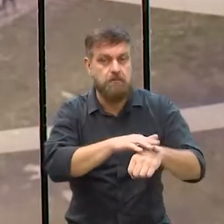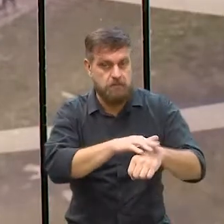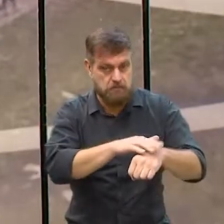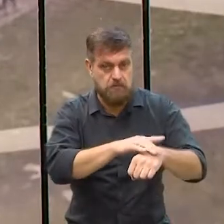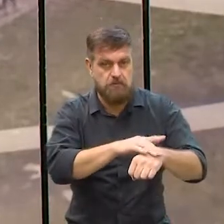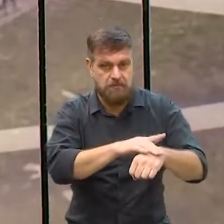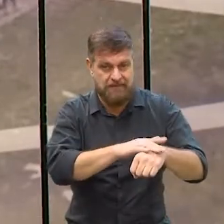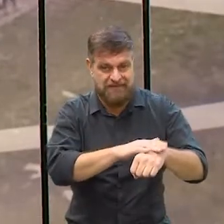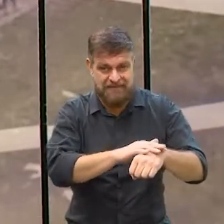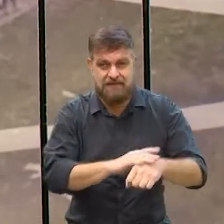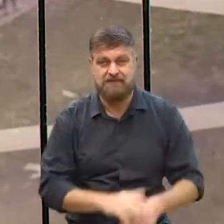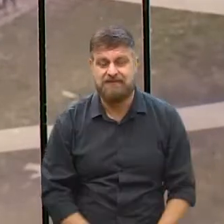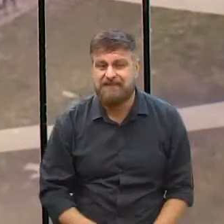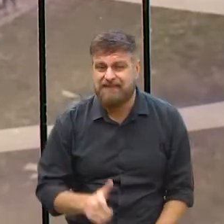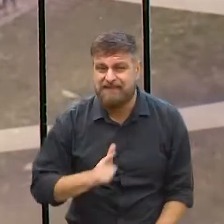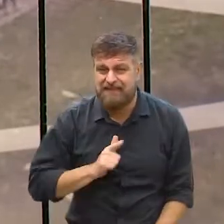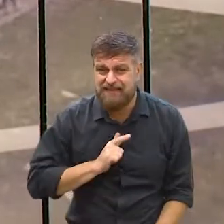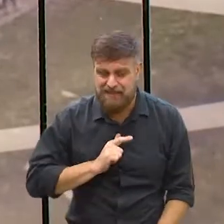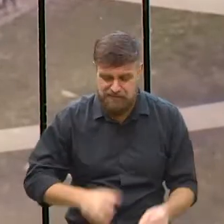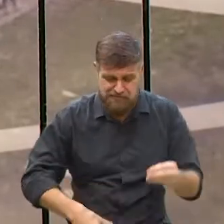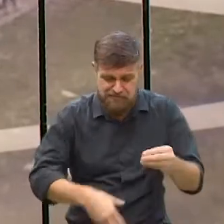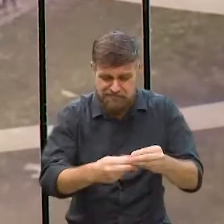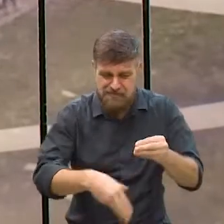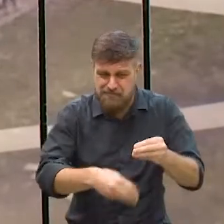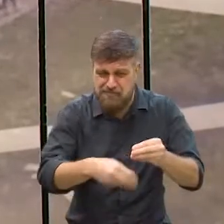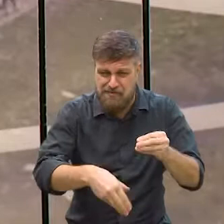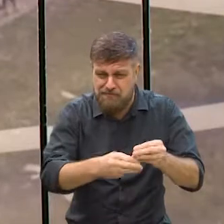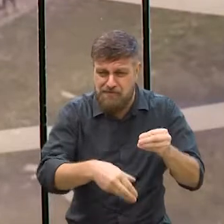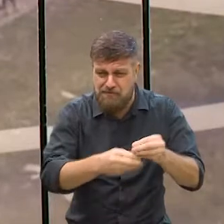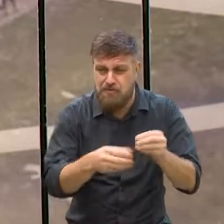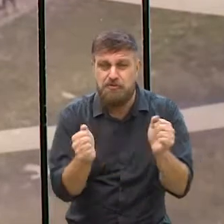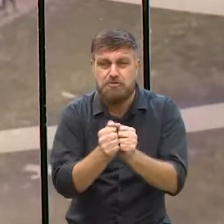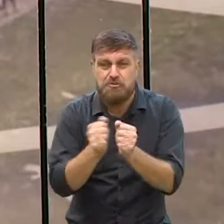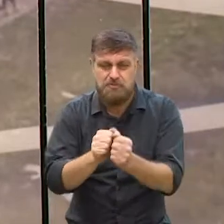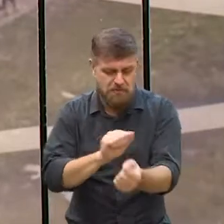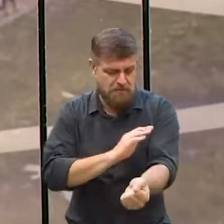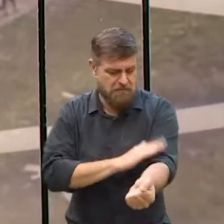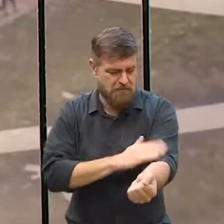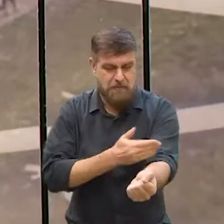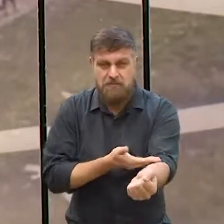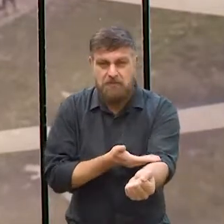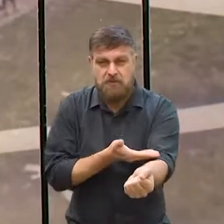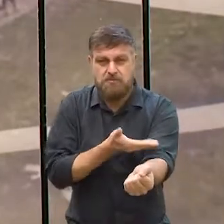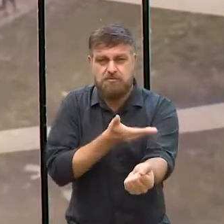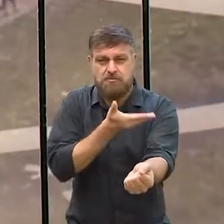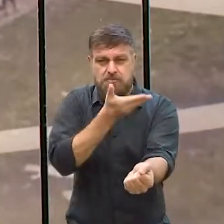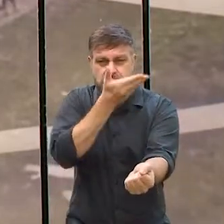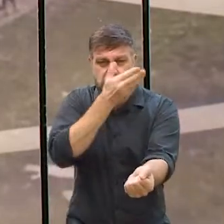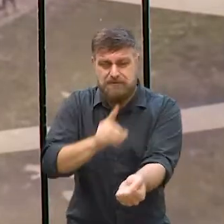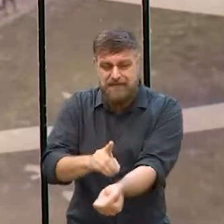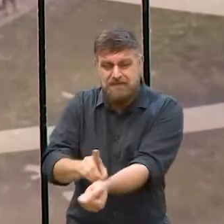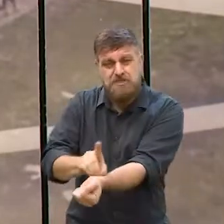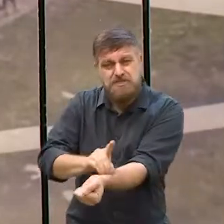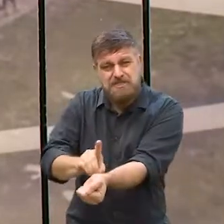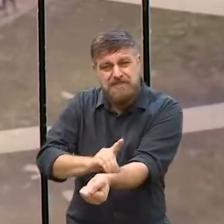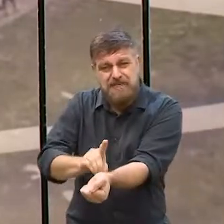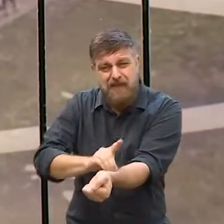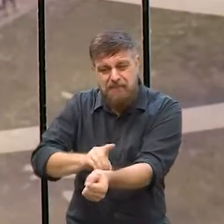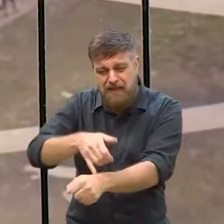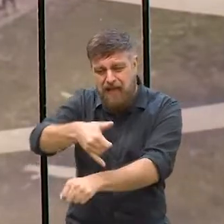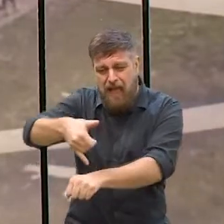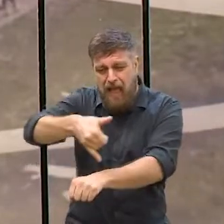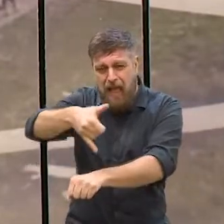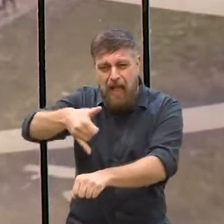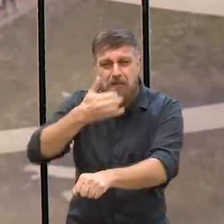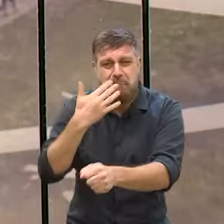que traz outras consigo, como hipertensão, diabetes, né? Colesterol alto, que aí